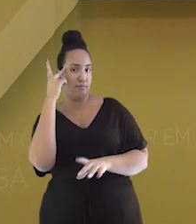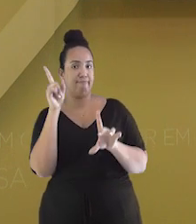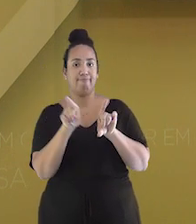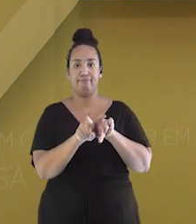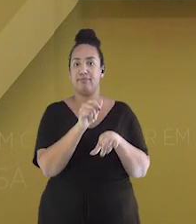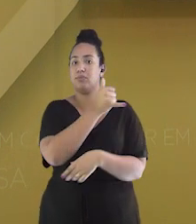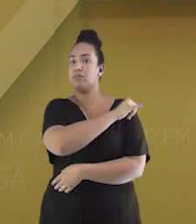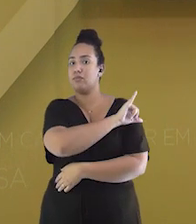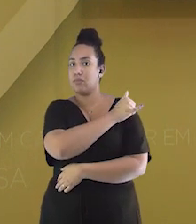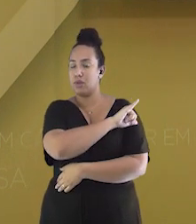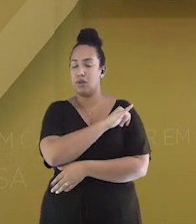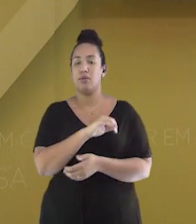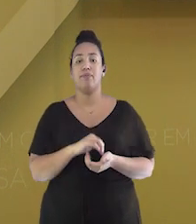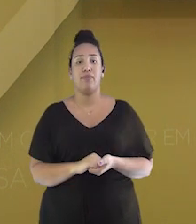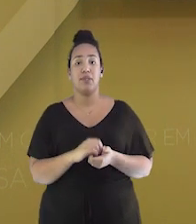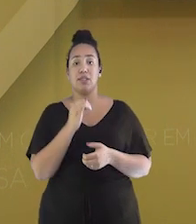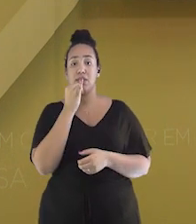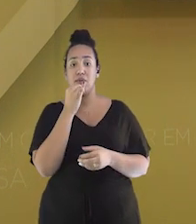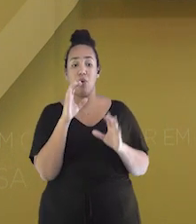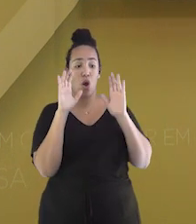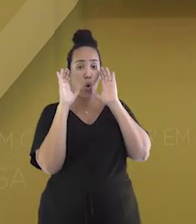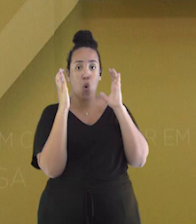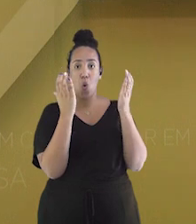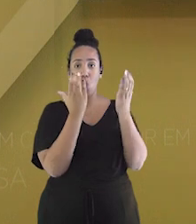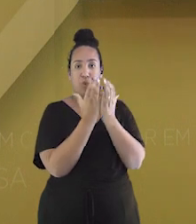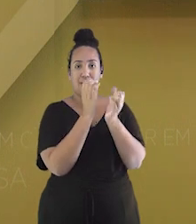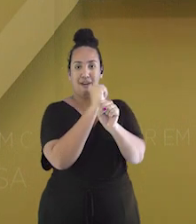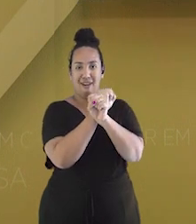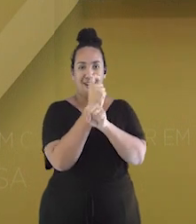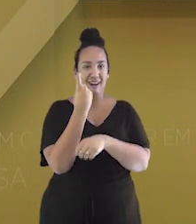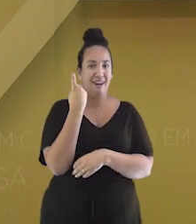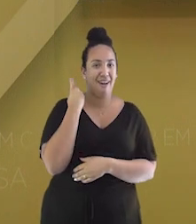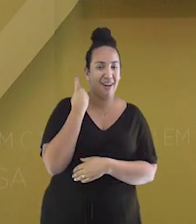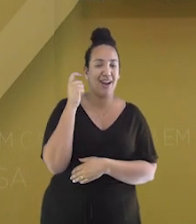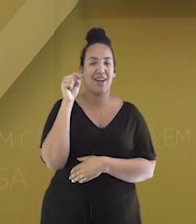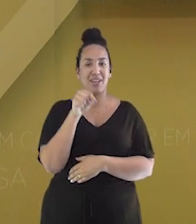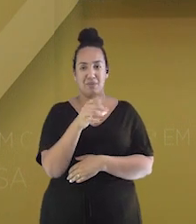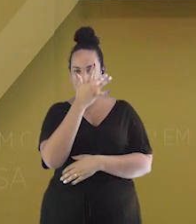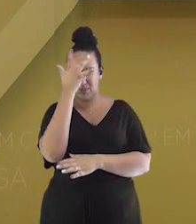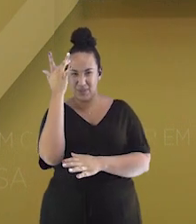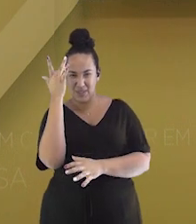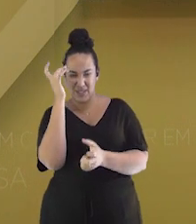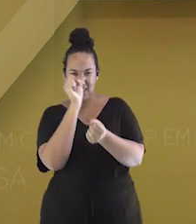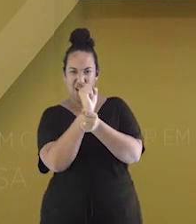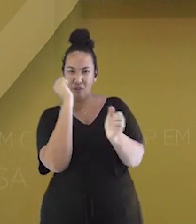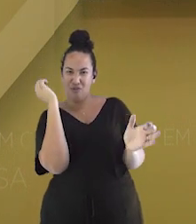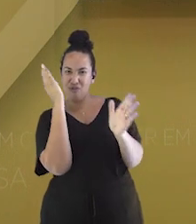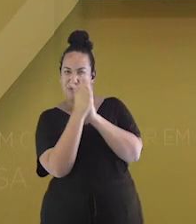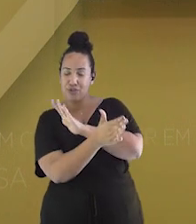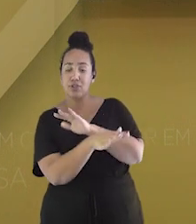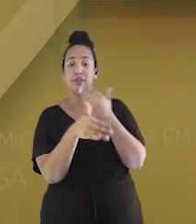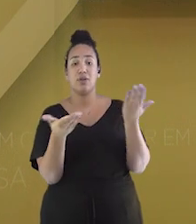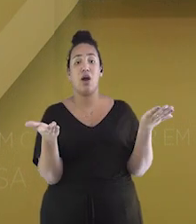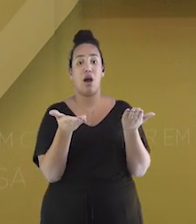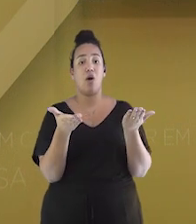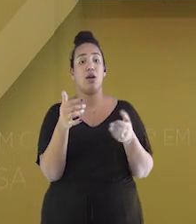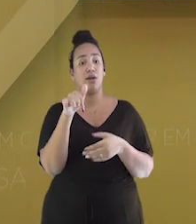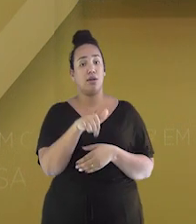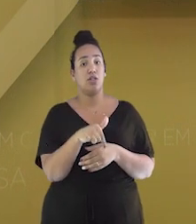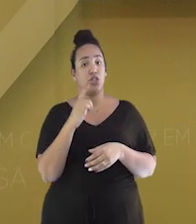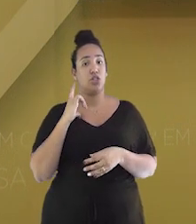que o número de quilombos, isto é, comunidades formadas por escravos fugidos, e alguns eram patrocinados